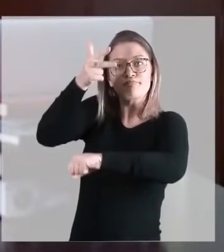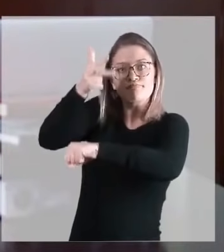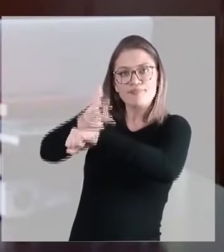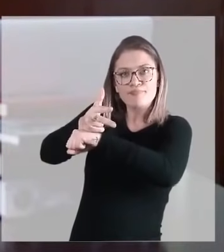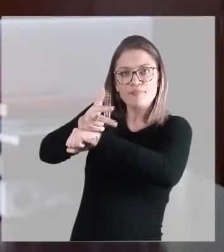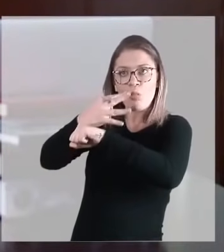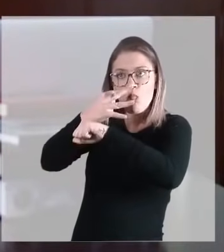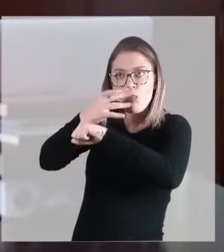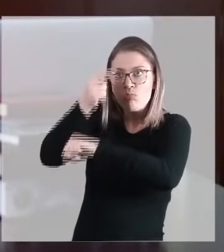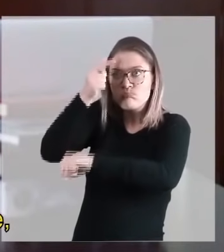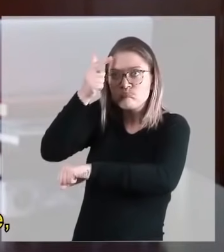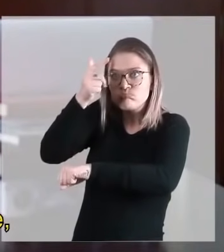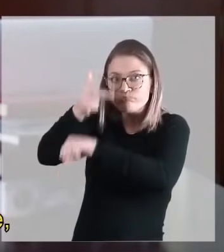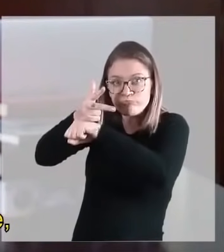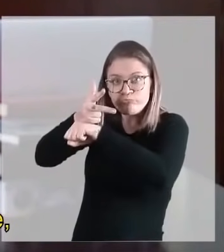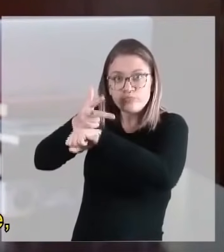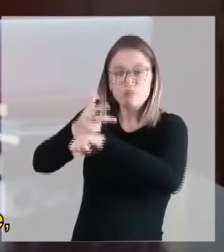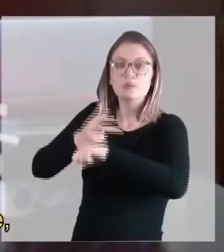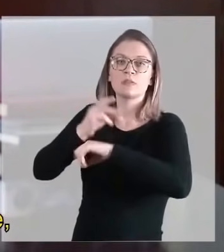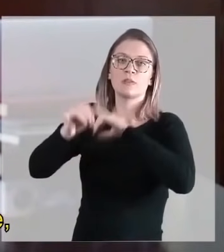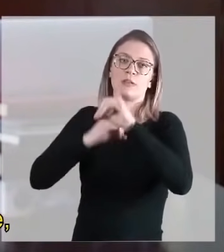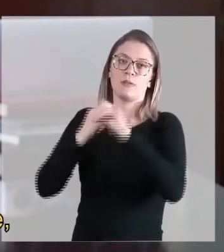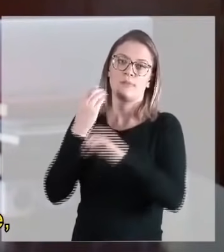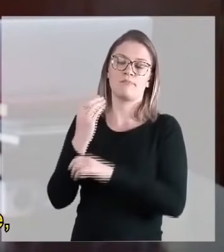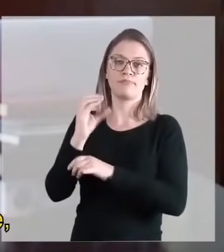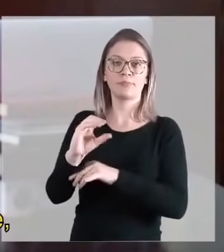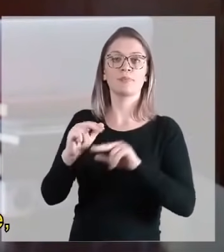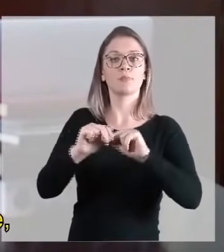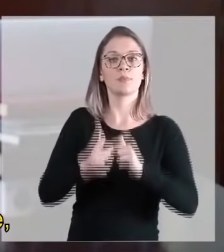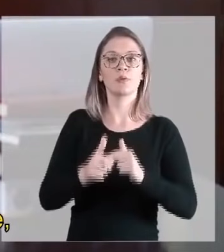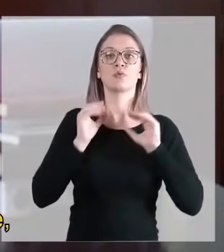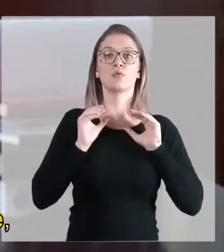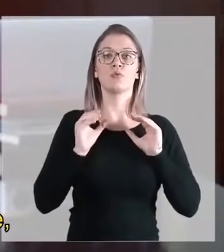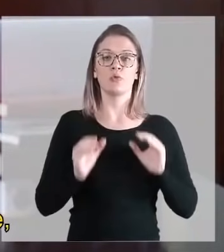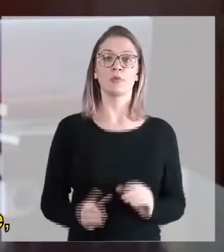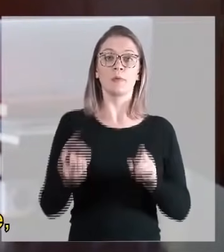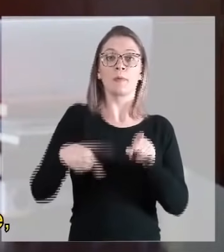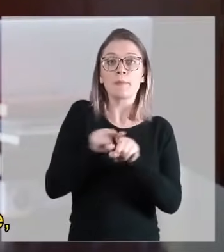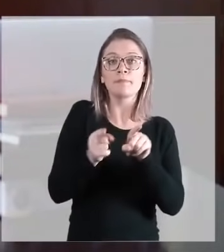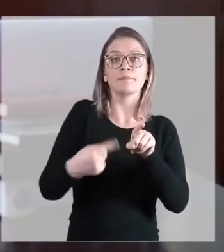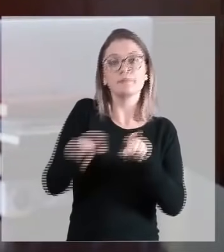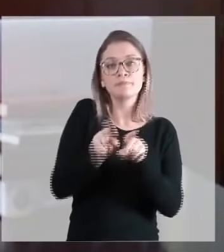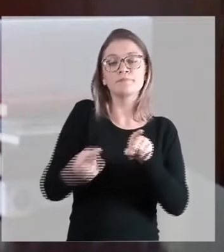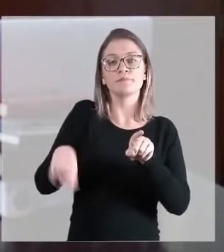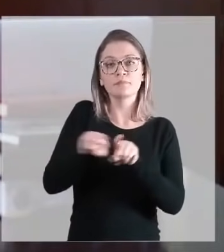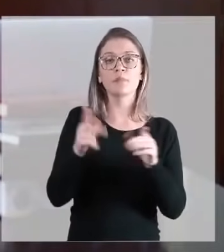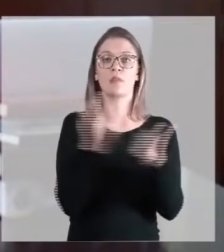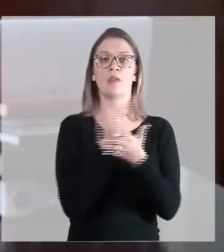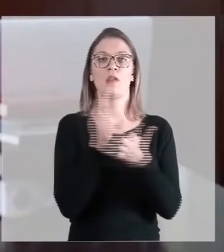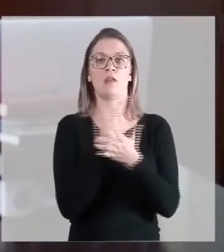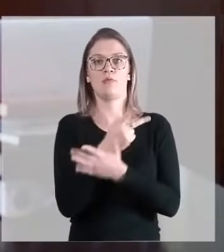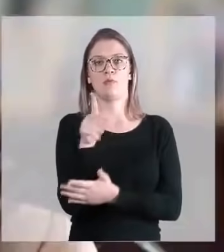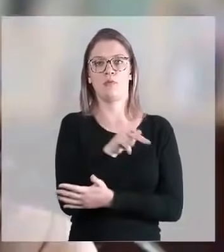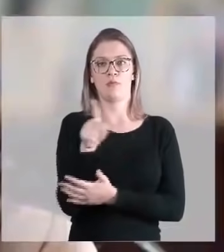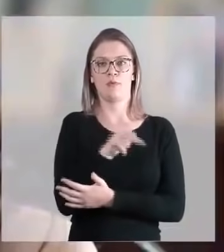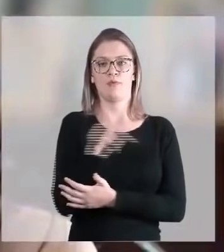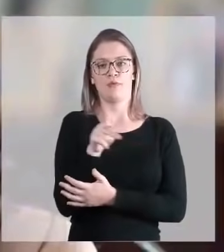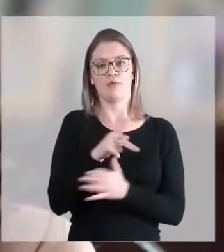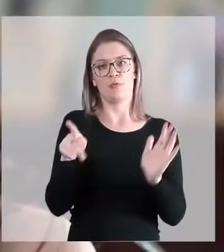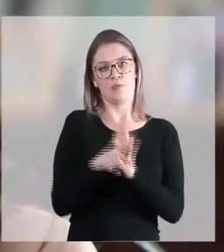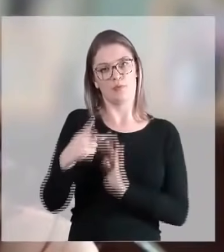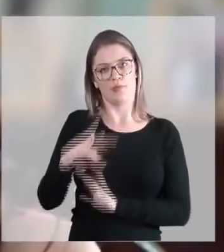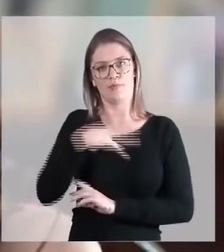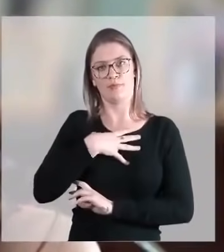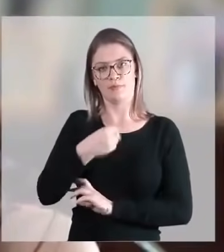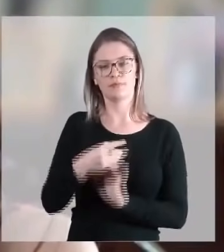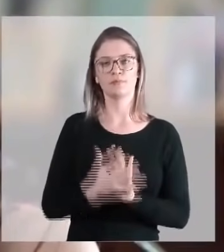que aconteceu em Santa Catarina, que eu costumo divulgar na tribuna lá do Parlamento Catarinense, como o caso da Dona Rosana. A Dona